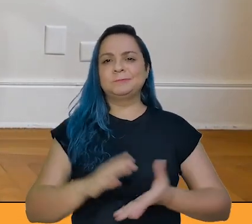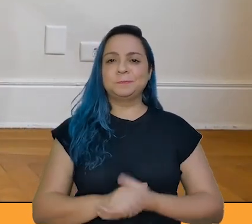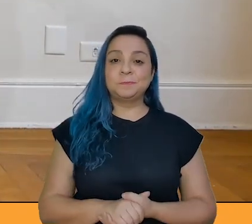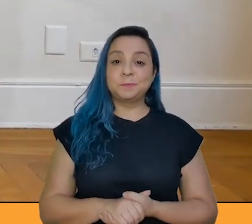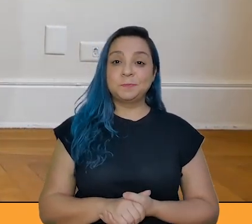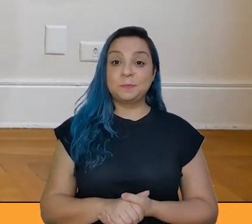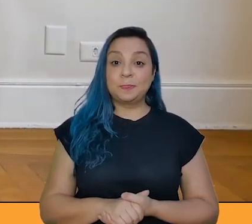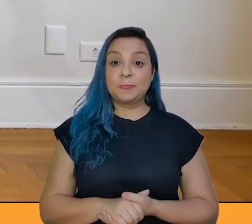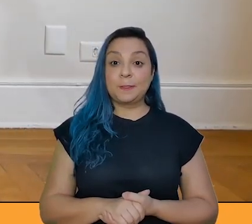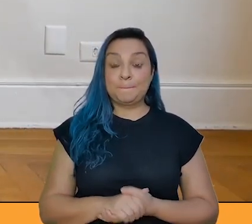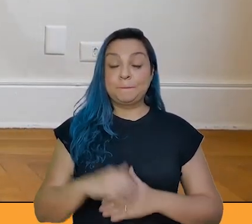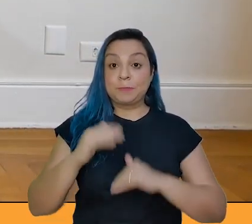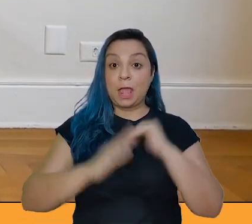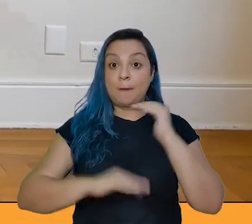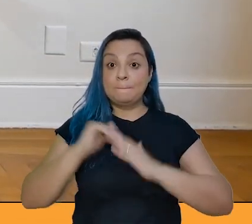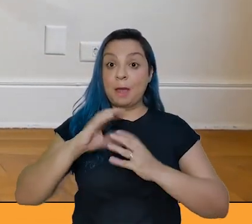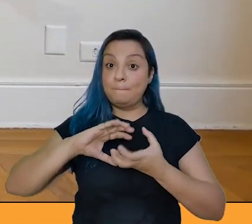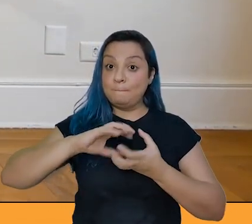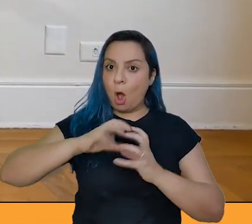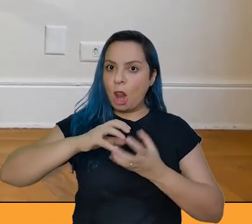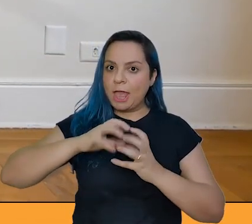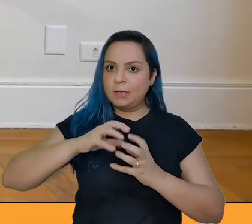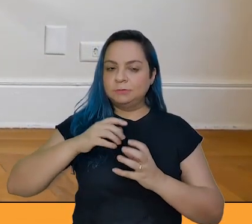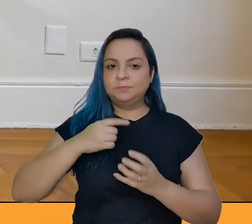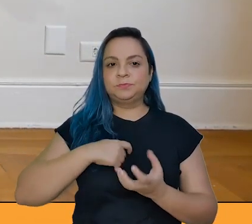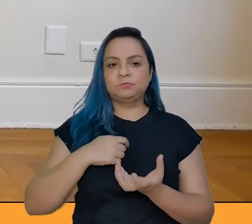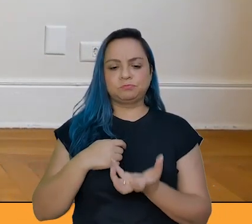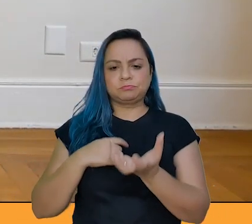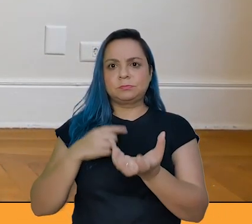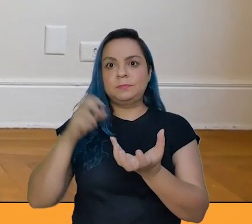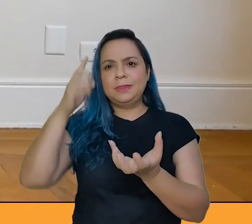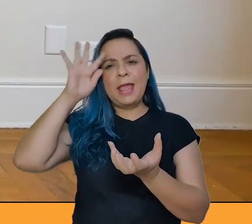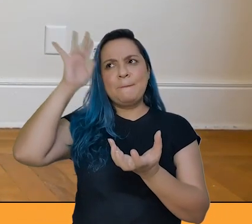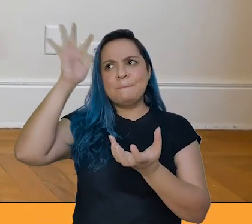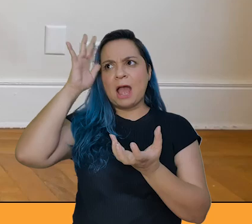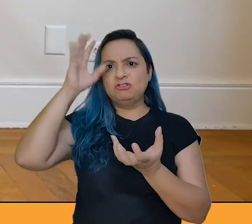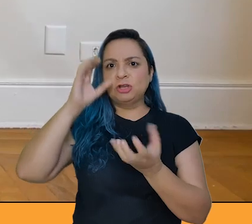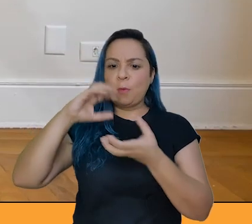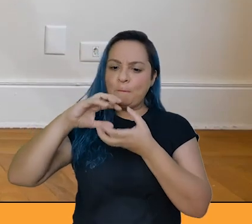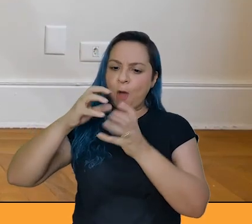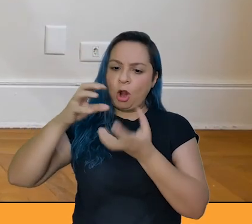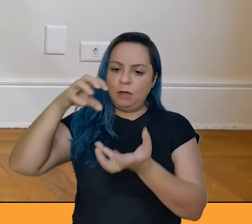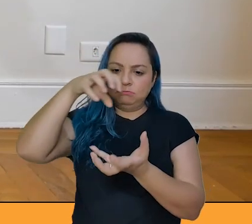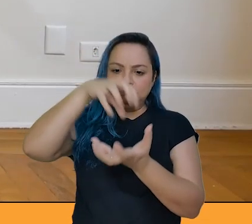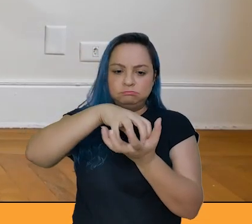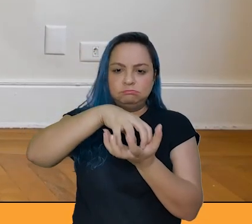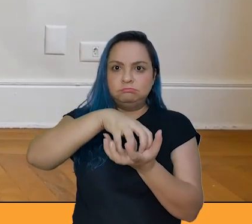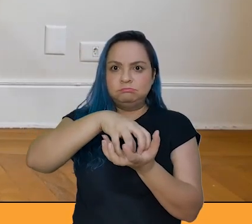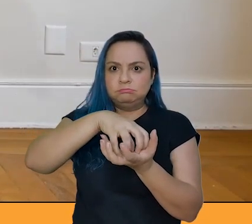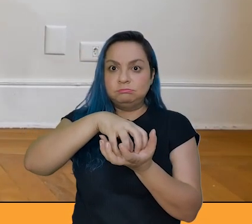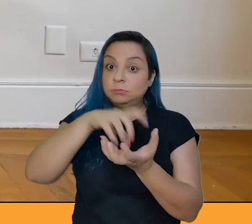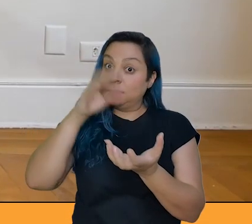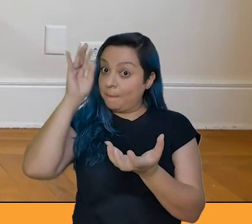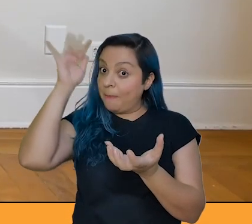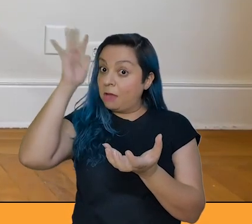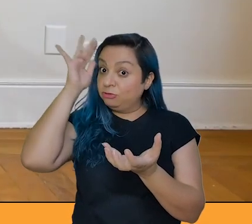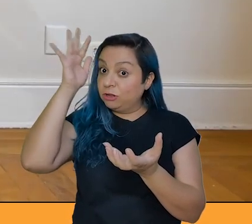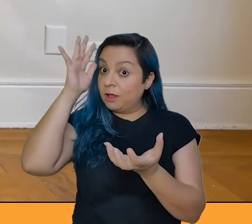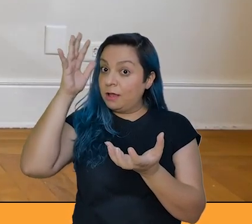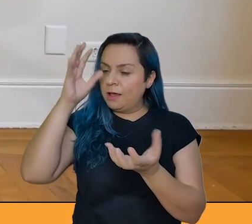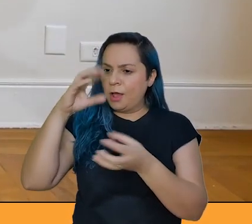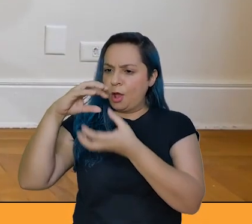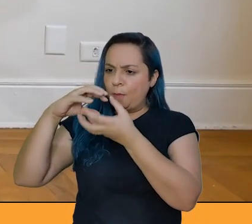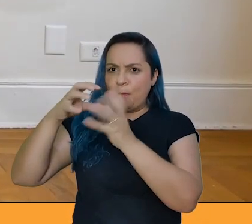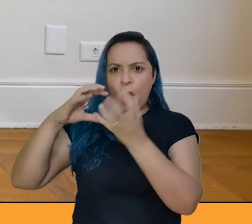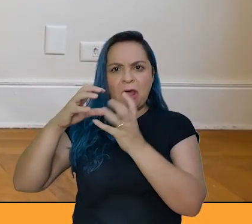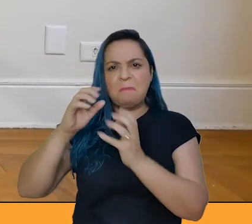inserido. Essa prática, a gente estende a mão e imagina uma bolinha na palma da mão. Então, vocês estão imaginando,